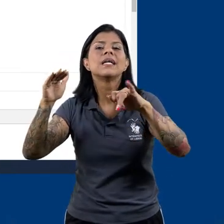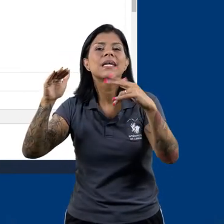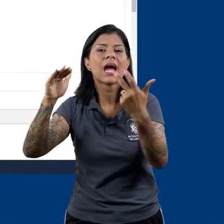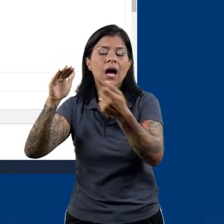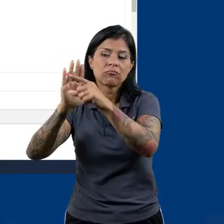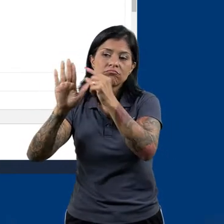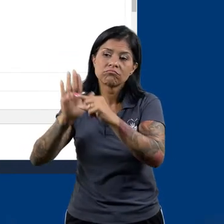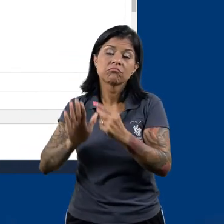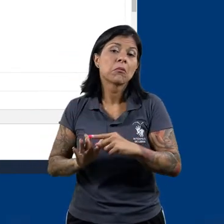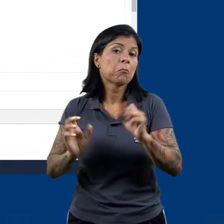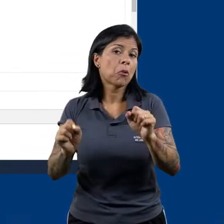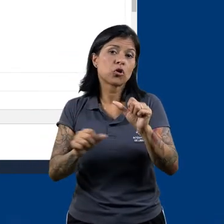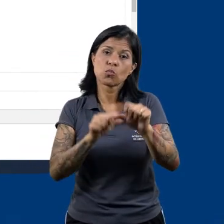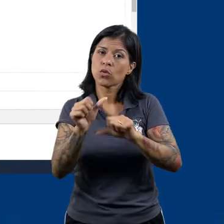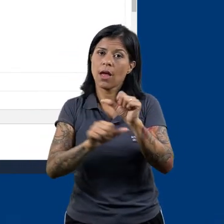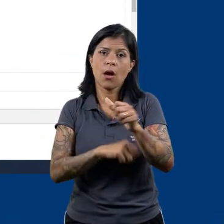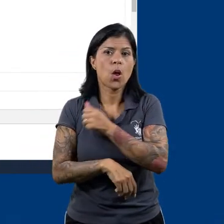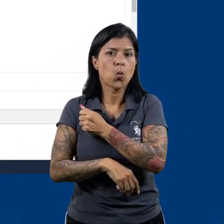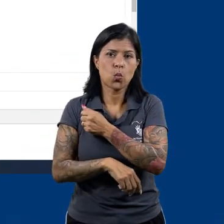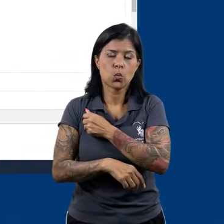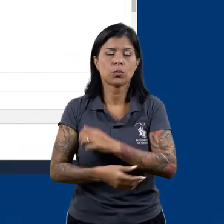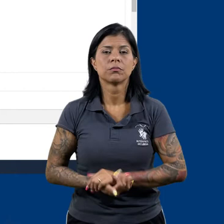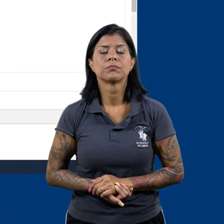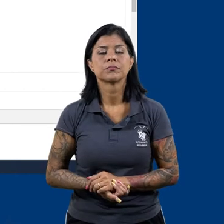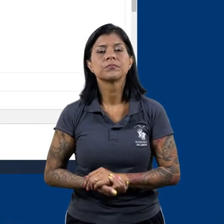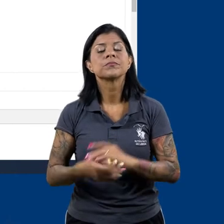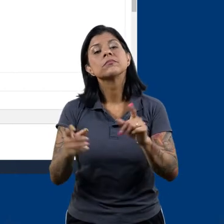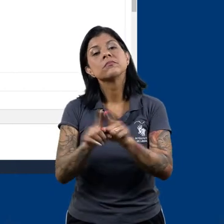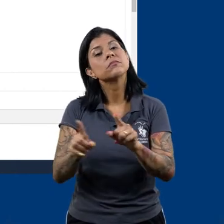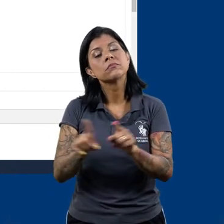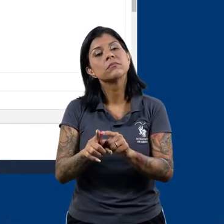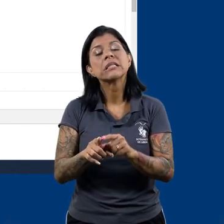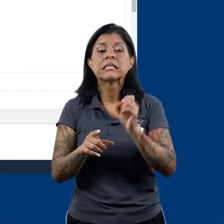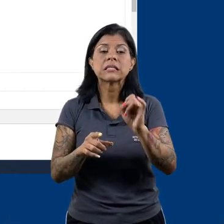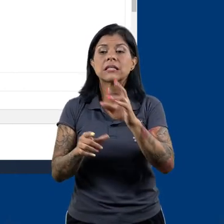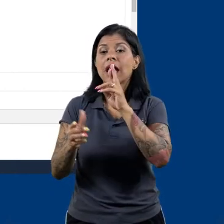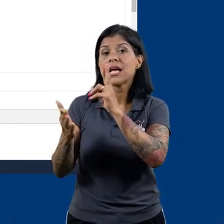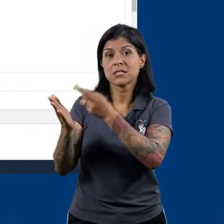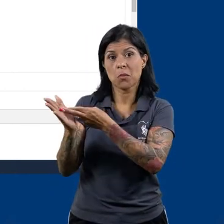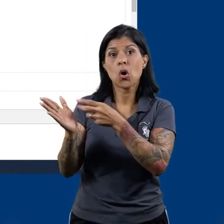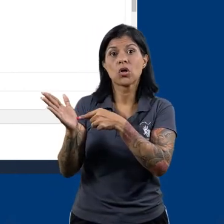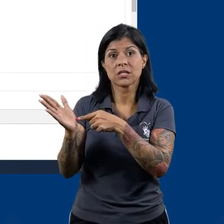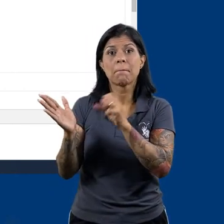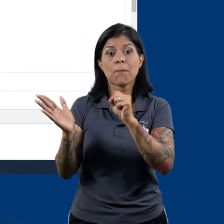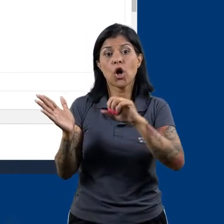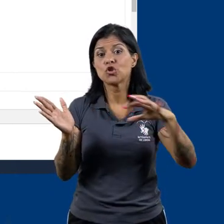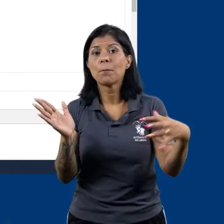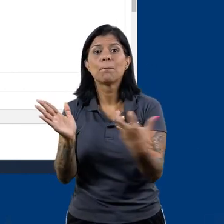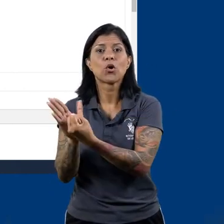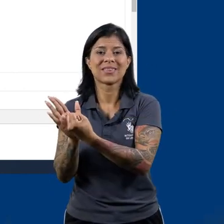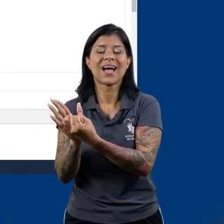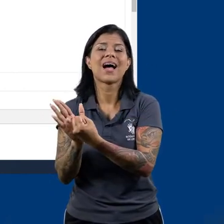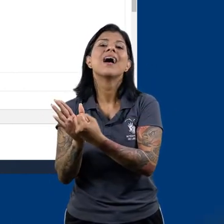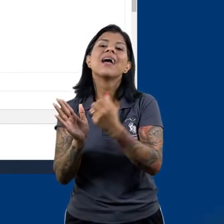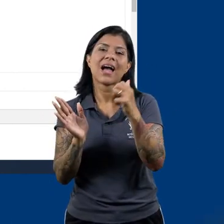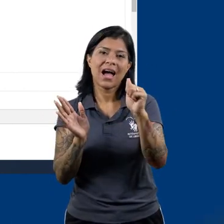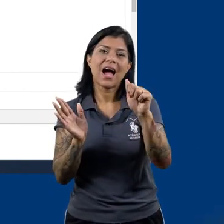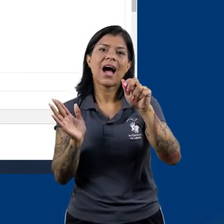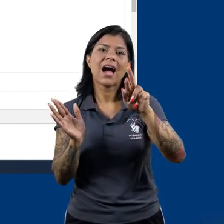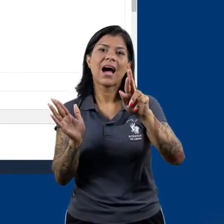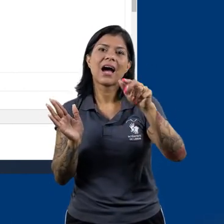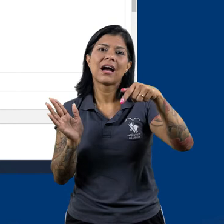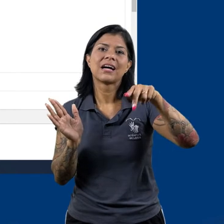médio da estrada é a ter essa resposta